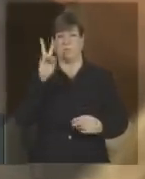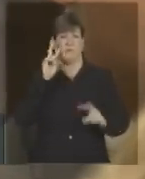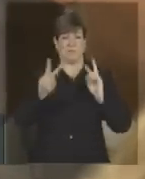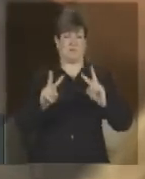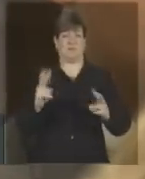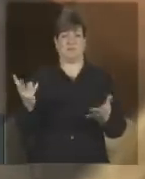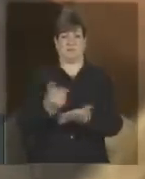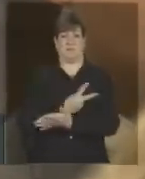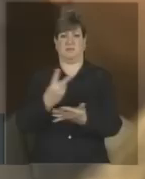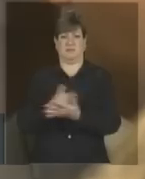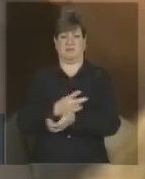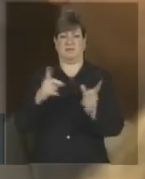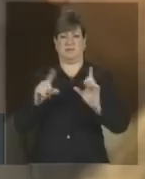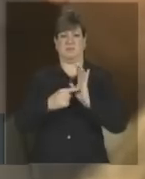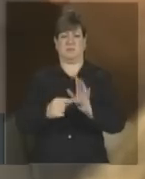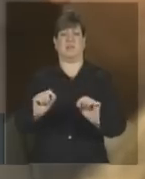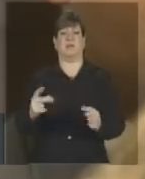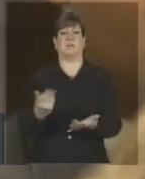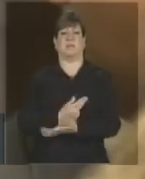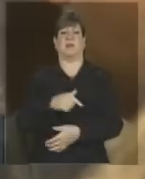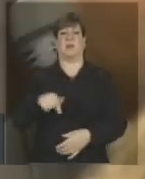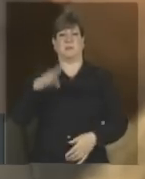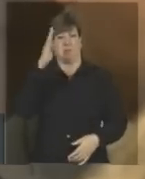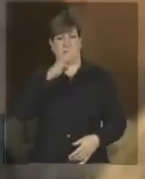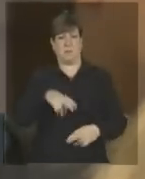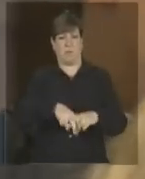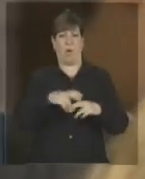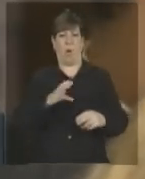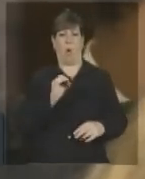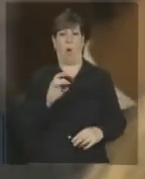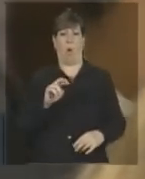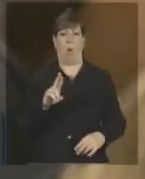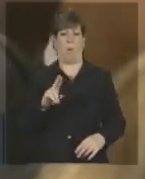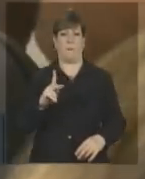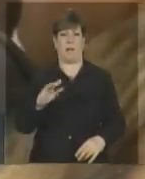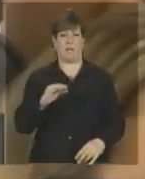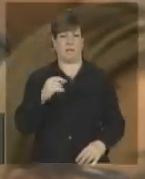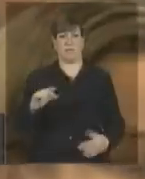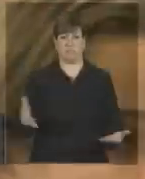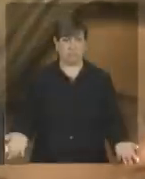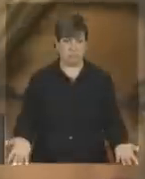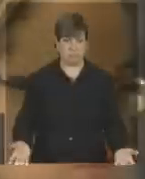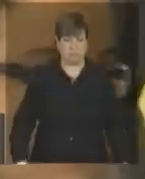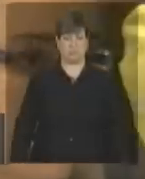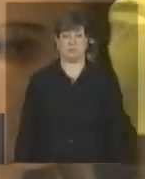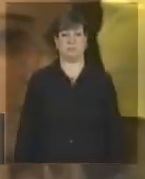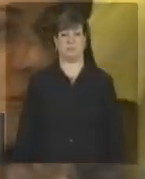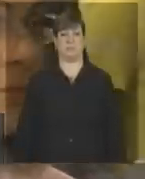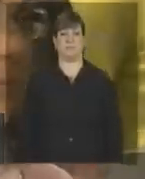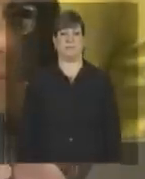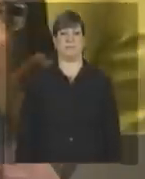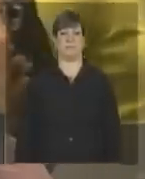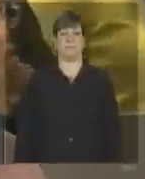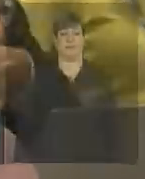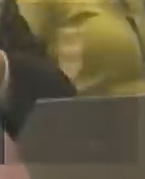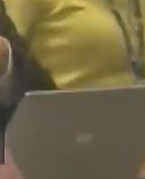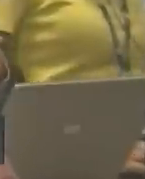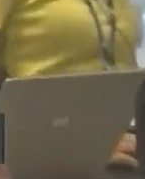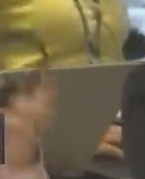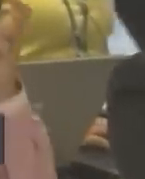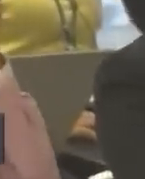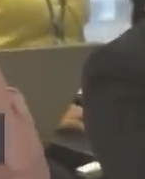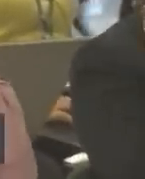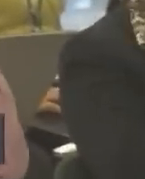que mostram justamente que é uma epidemia aqui no Brasil? Epidêmica.